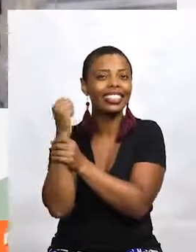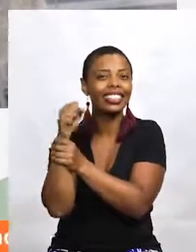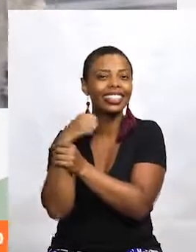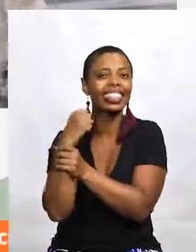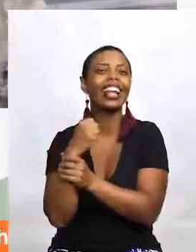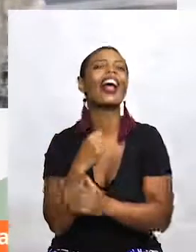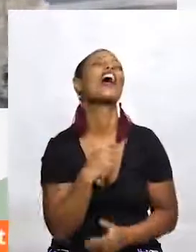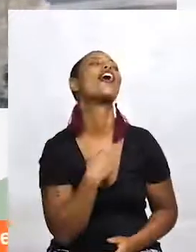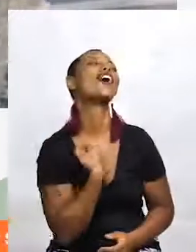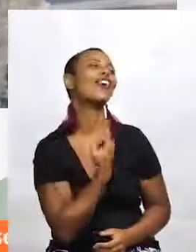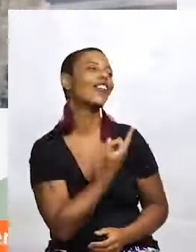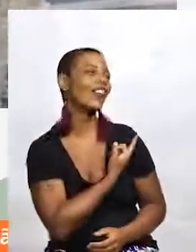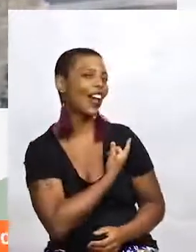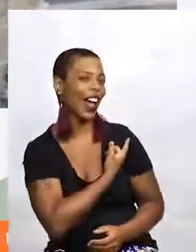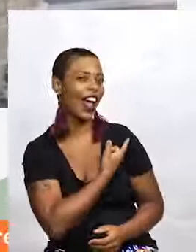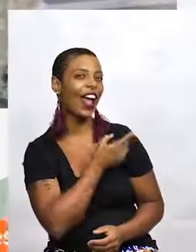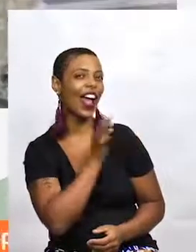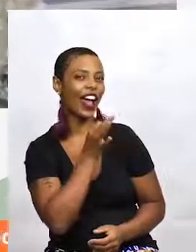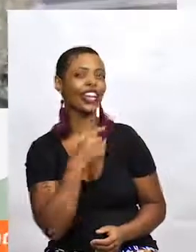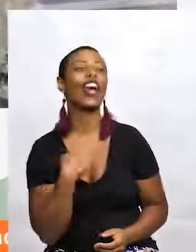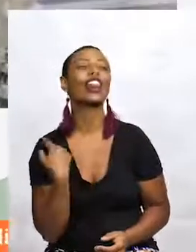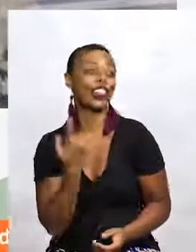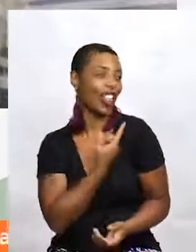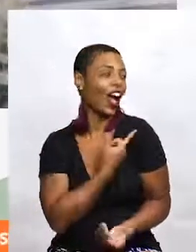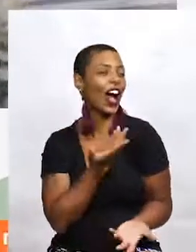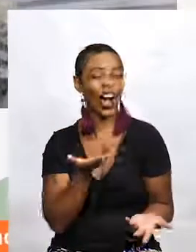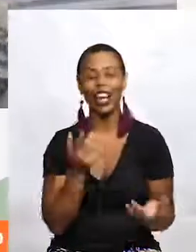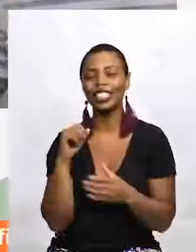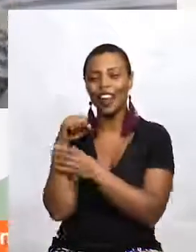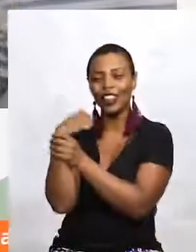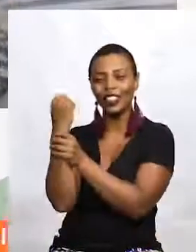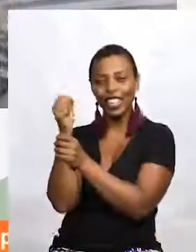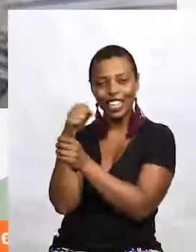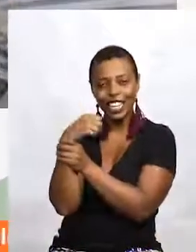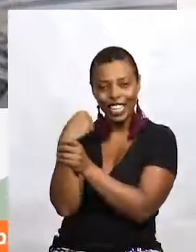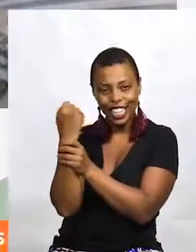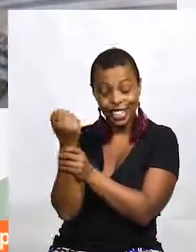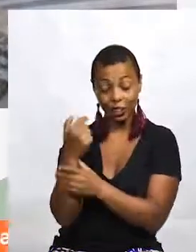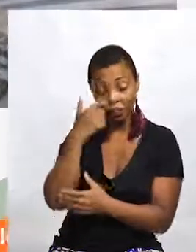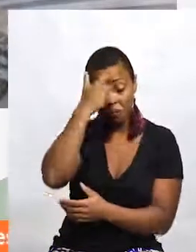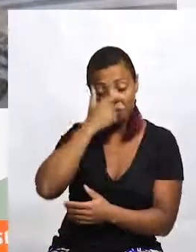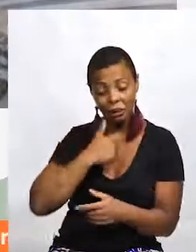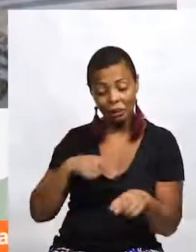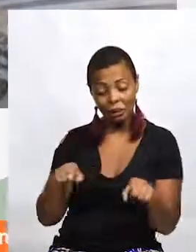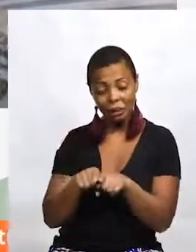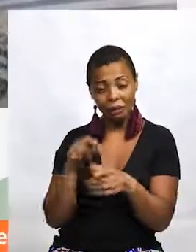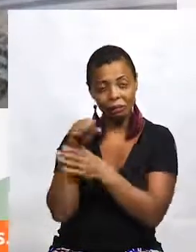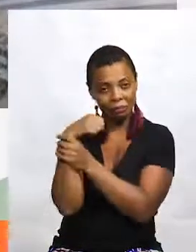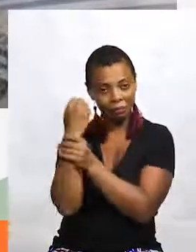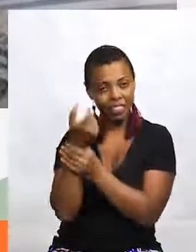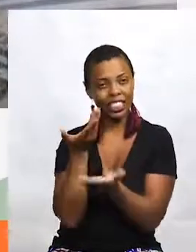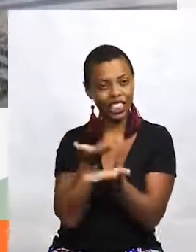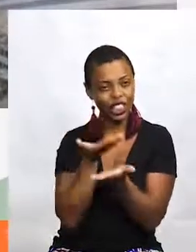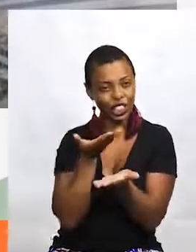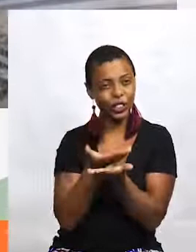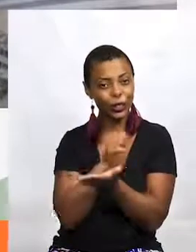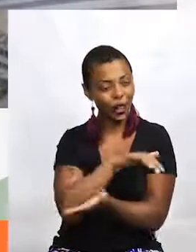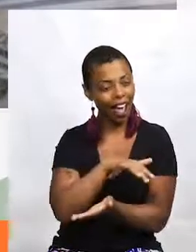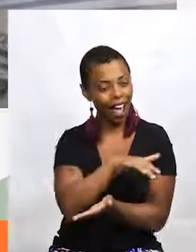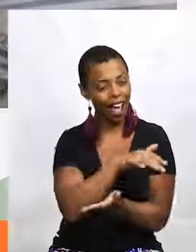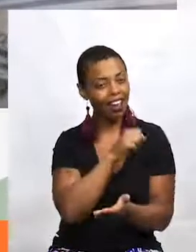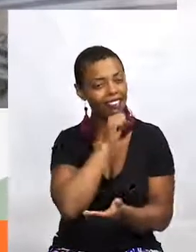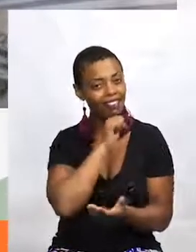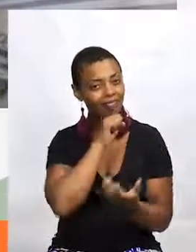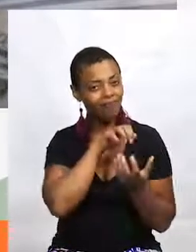chat. Para nós, fisioterapeutas, e como fisioterapeuta e também estudiosa de idosos, né,